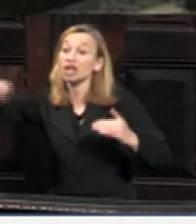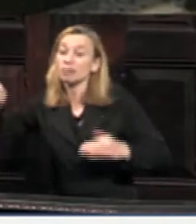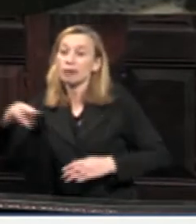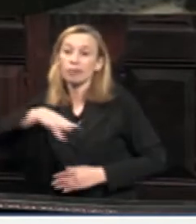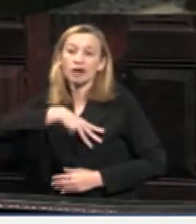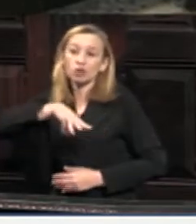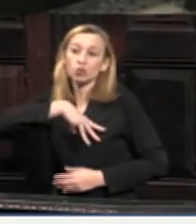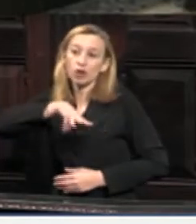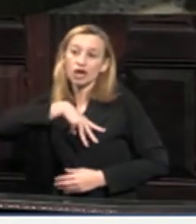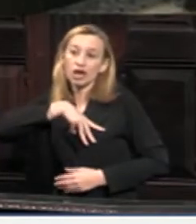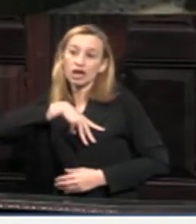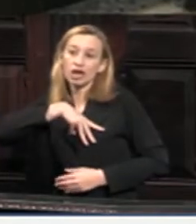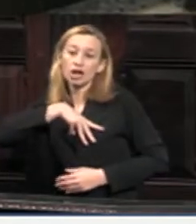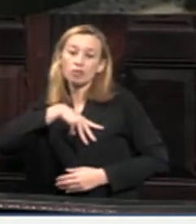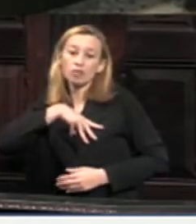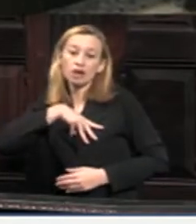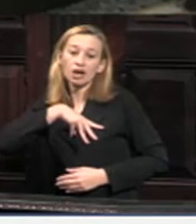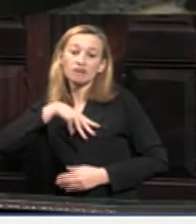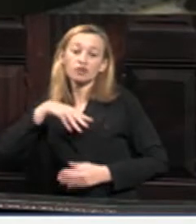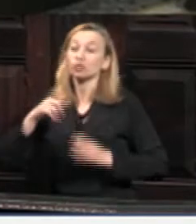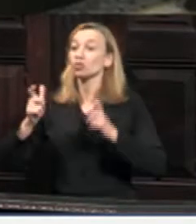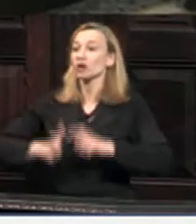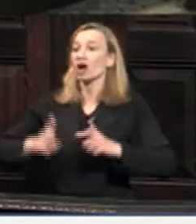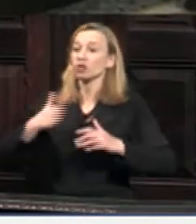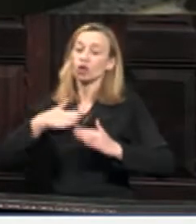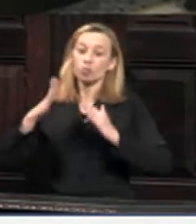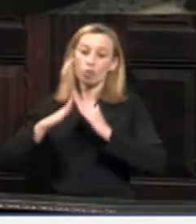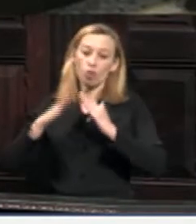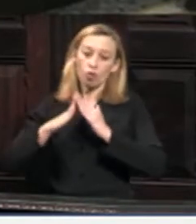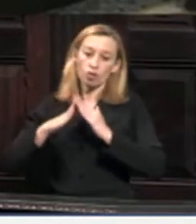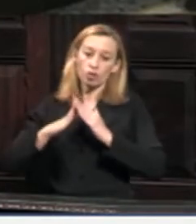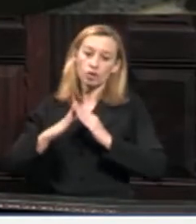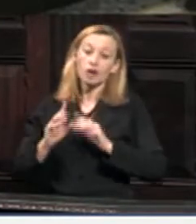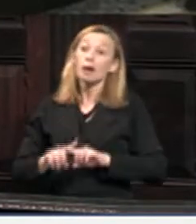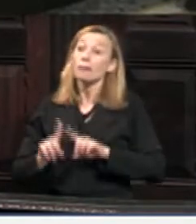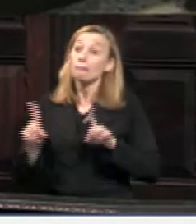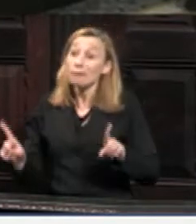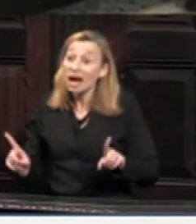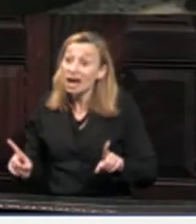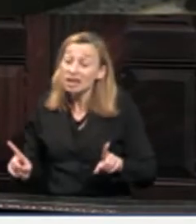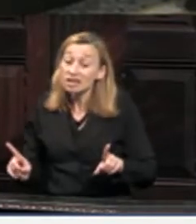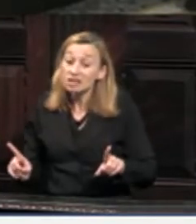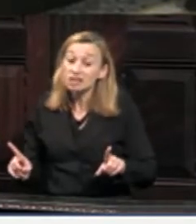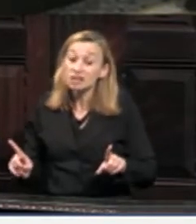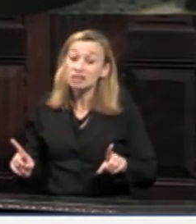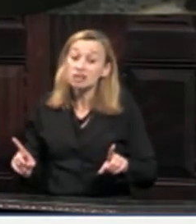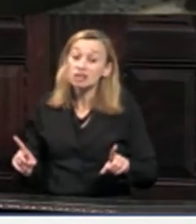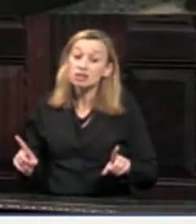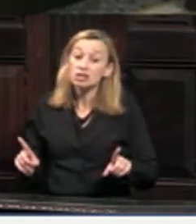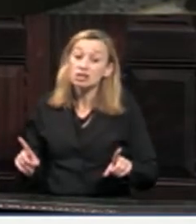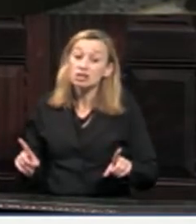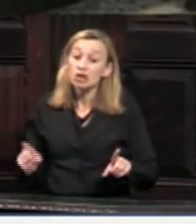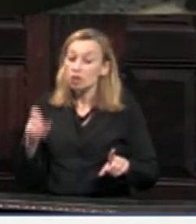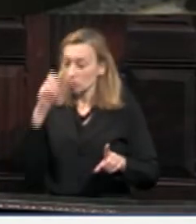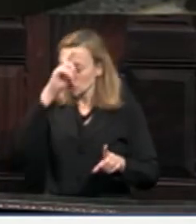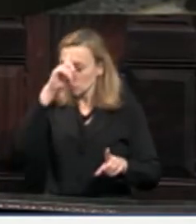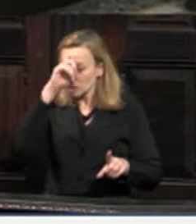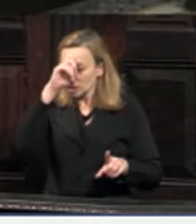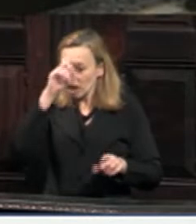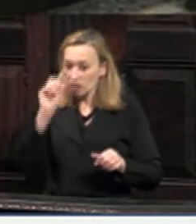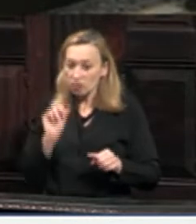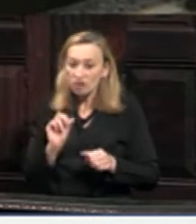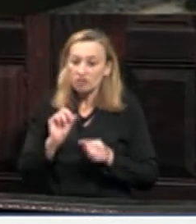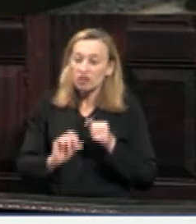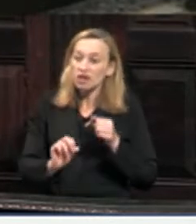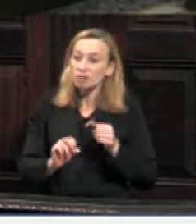Praça Patriarca. Então, a rigor, o CISREG, que é o SISMORTE, foi feito para regular internação